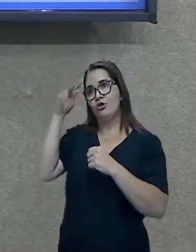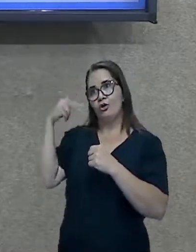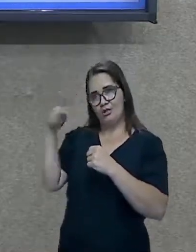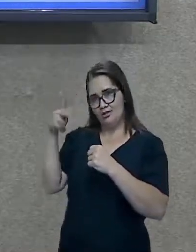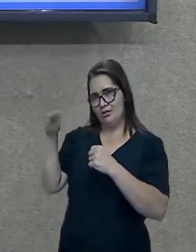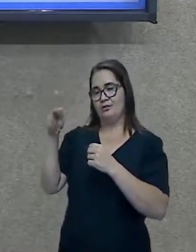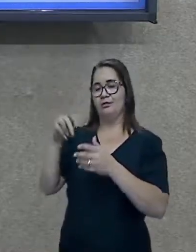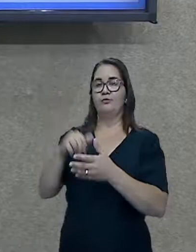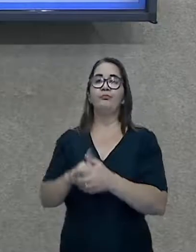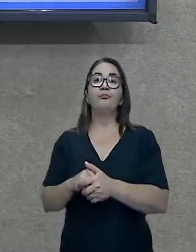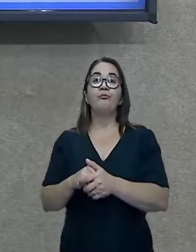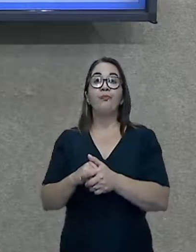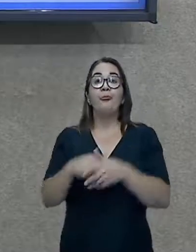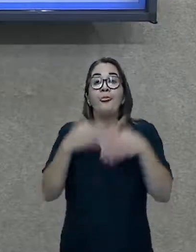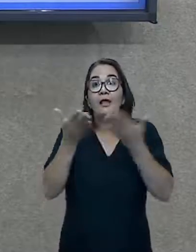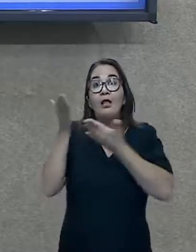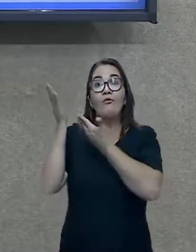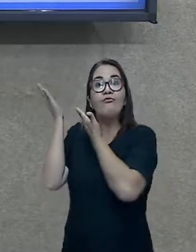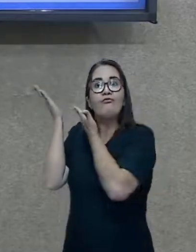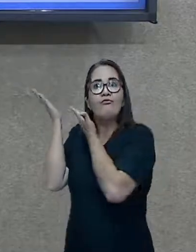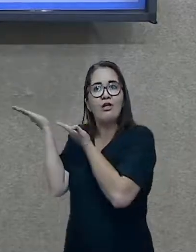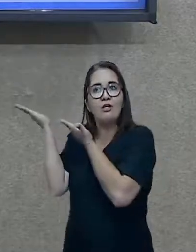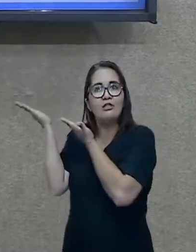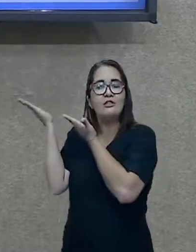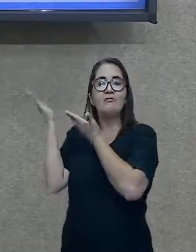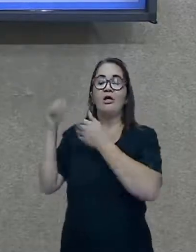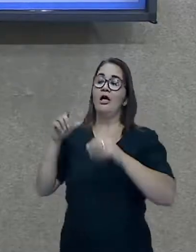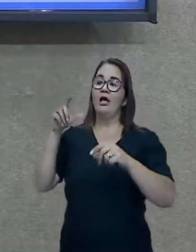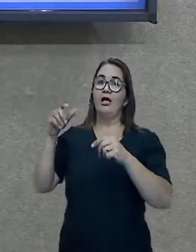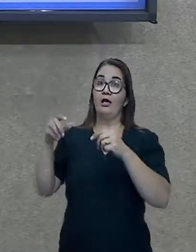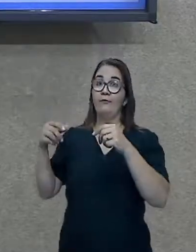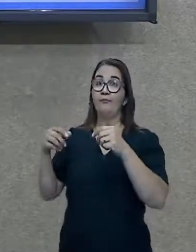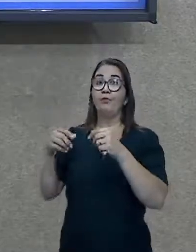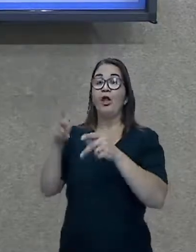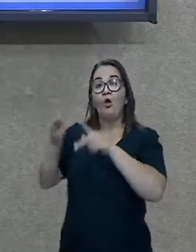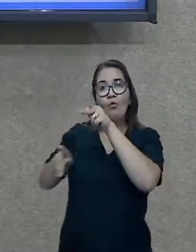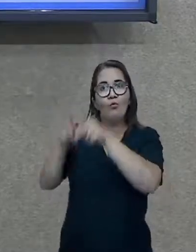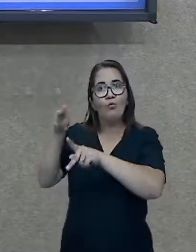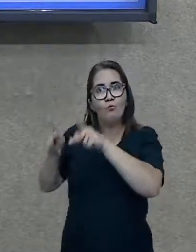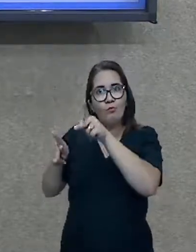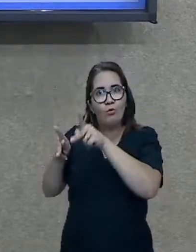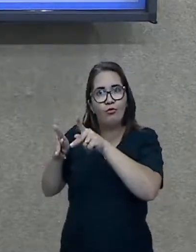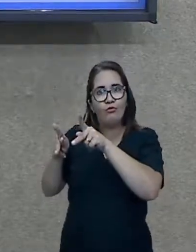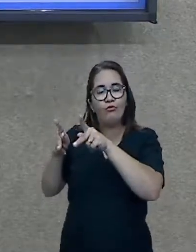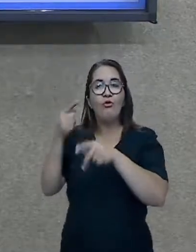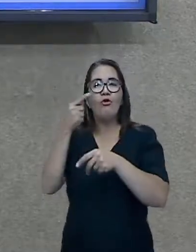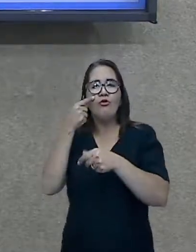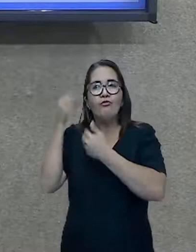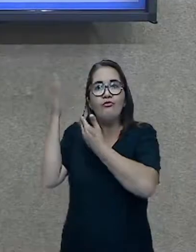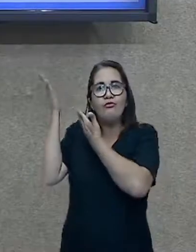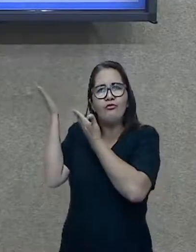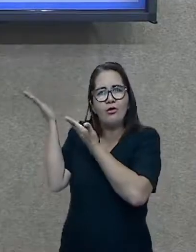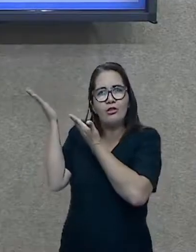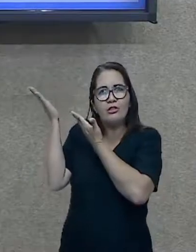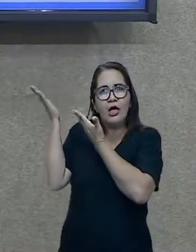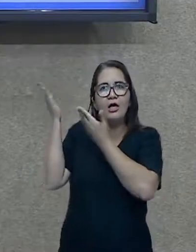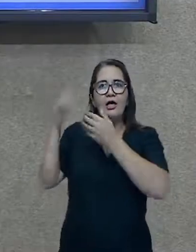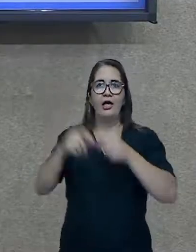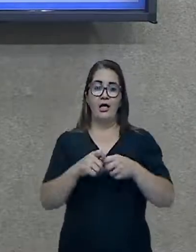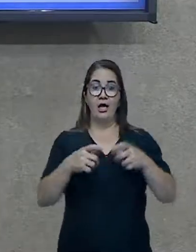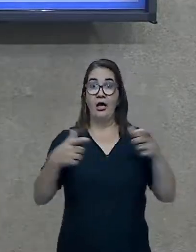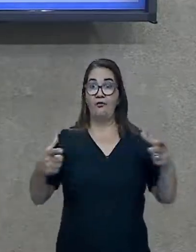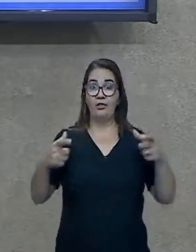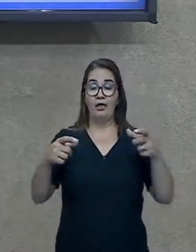era composto por uma civilização urbana, de ruas e avenidas